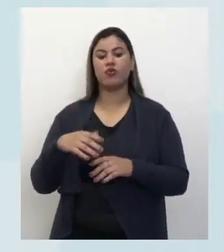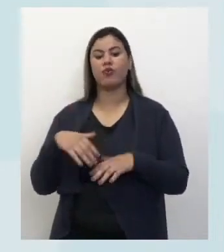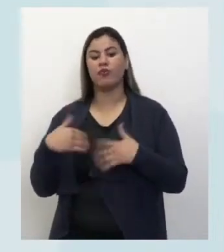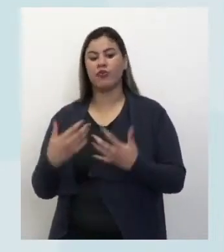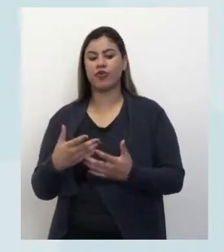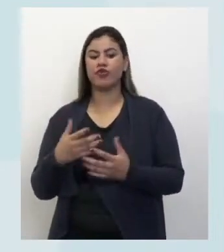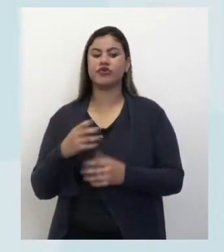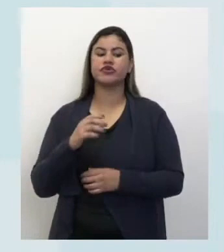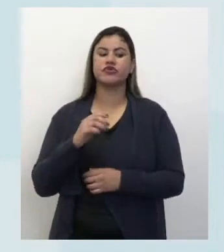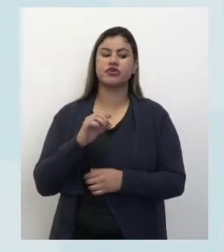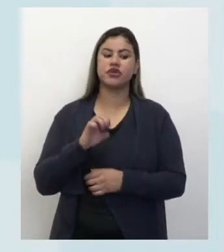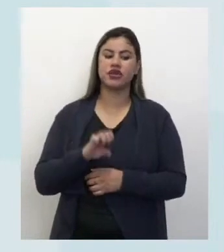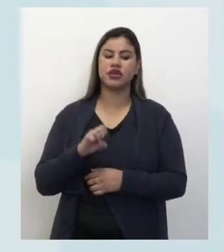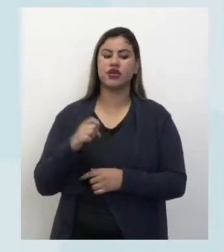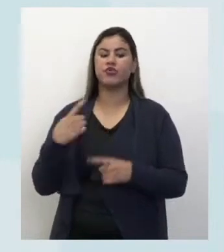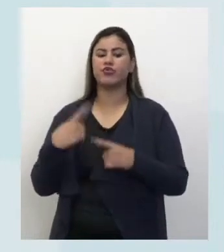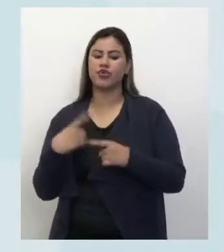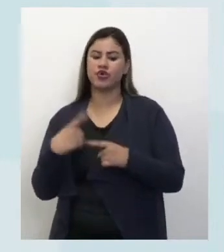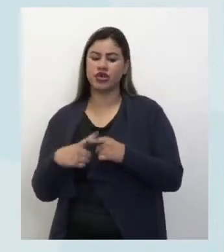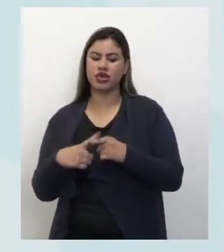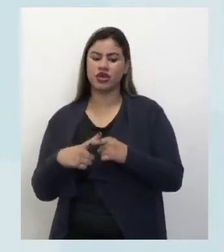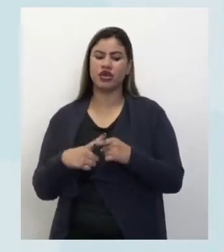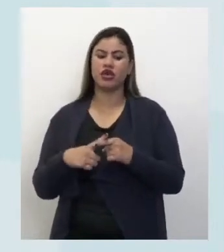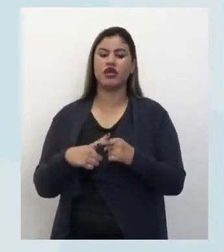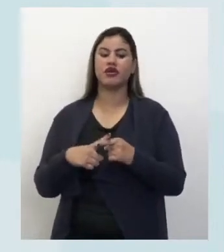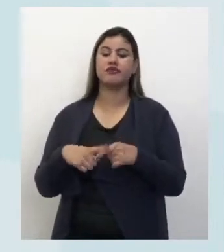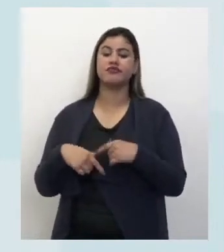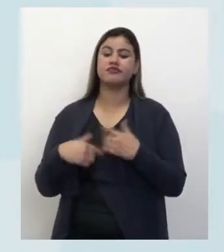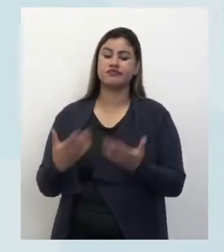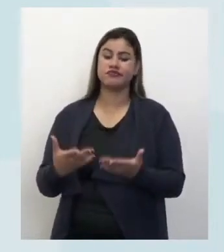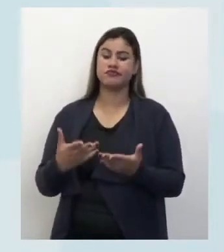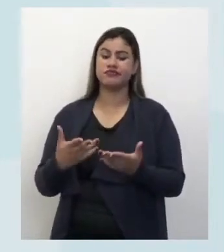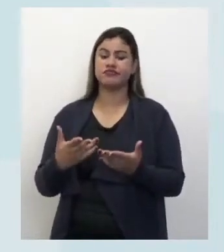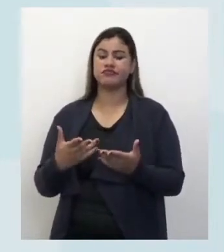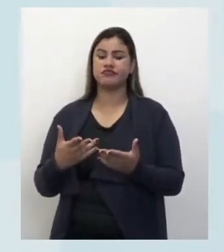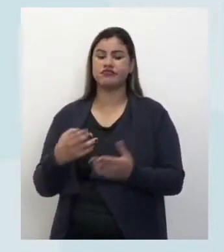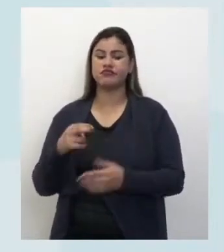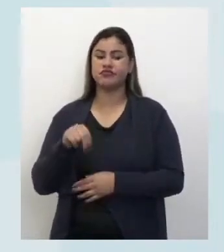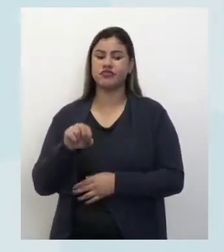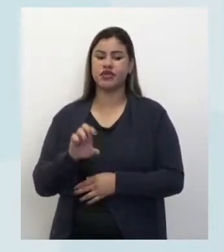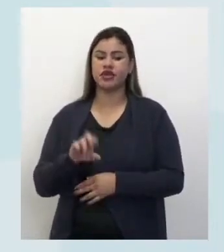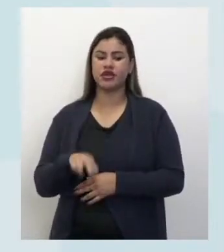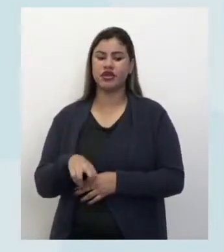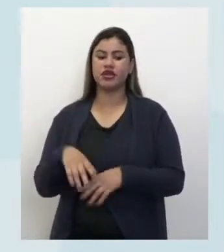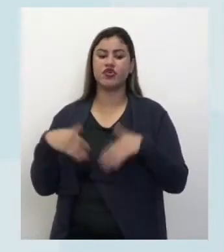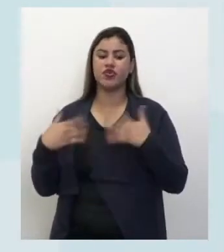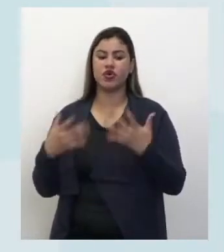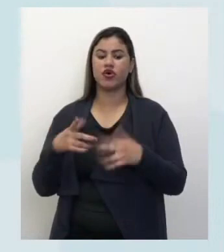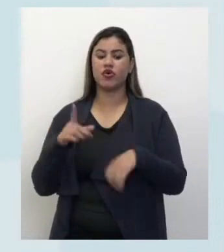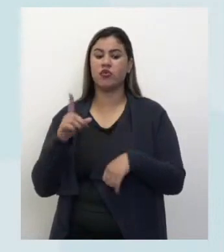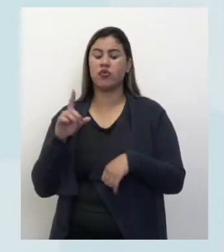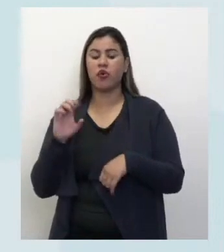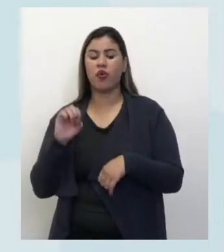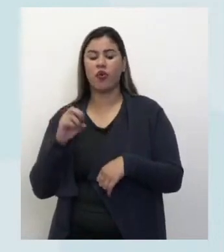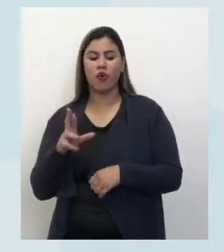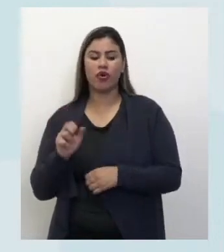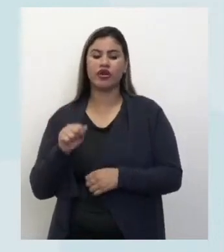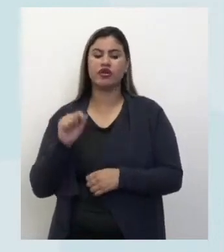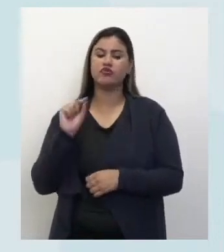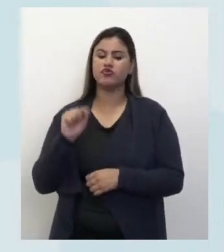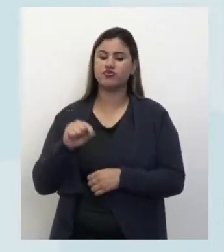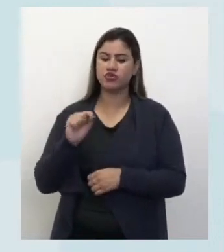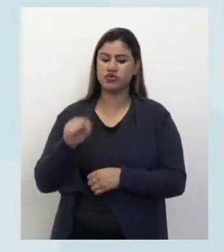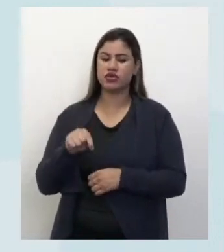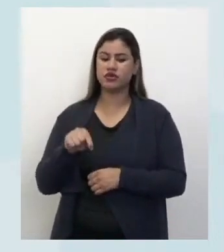e, embora, porque, entretanto, nem, quando, ora, que,